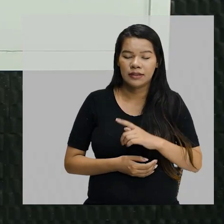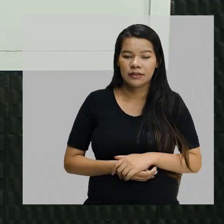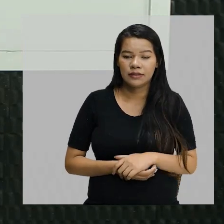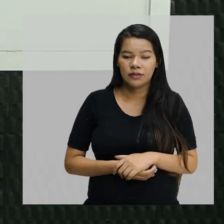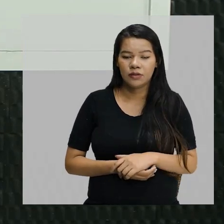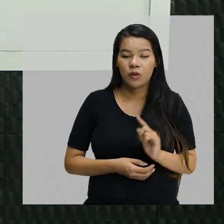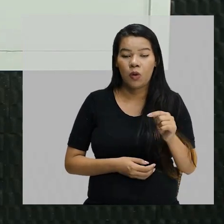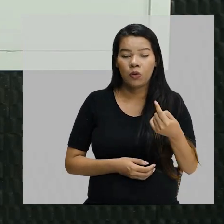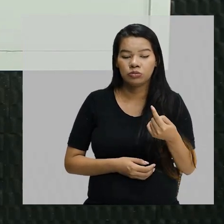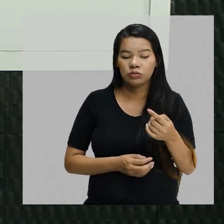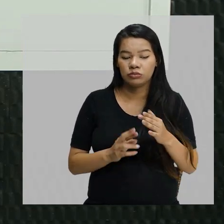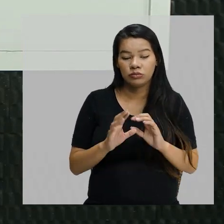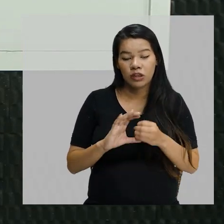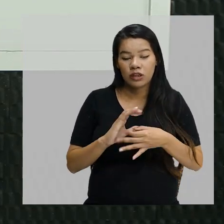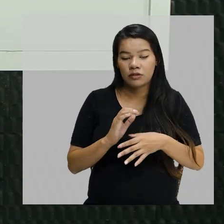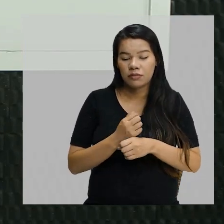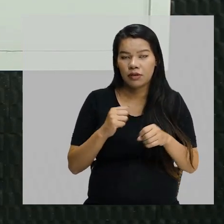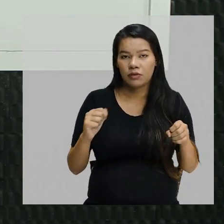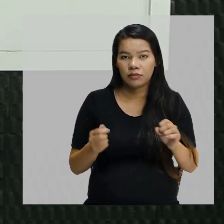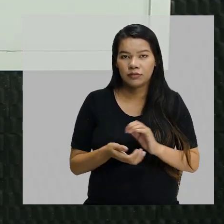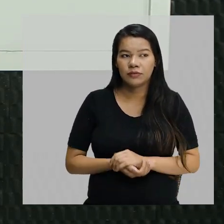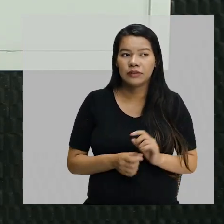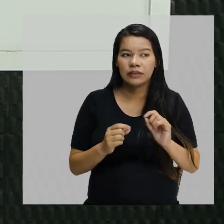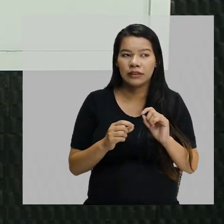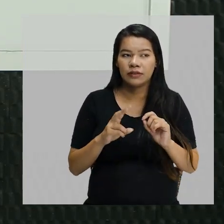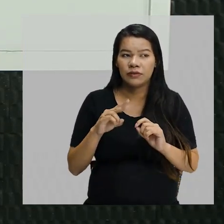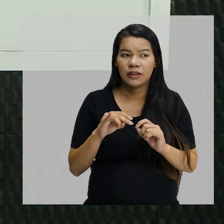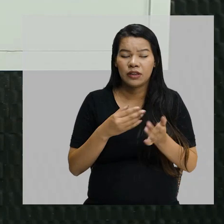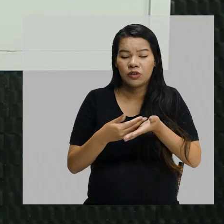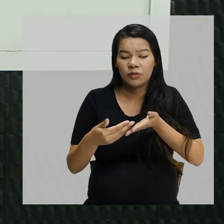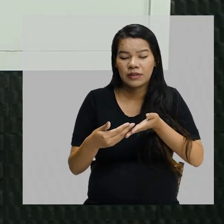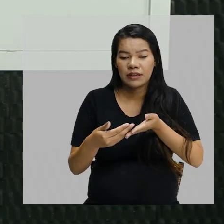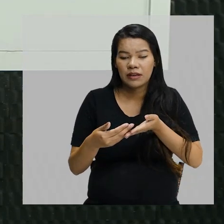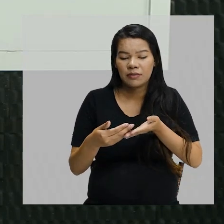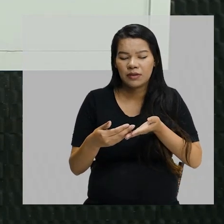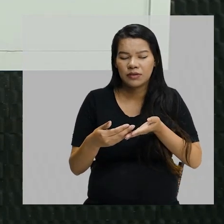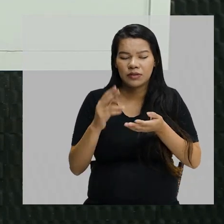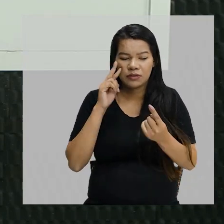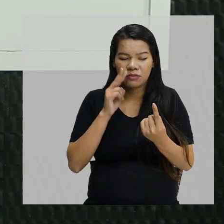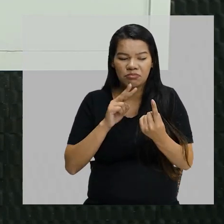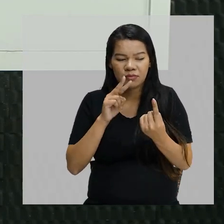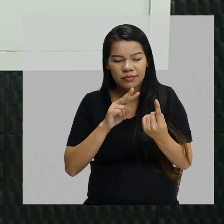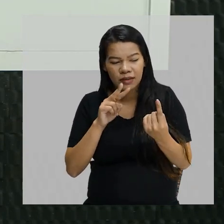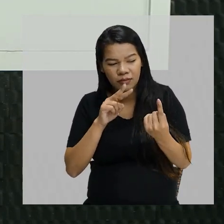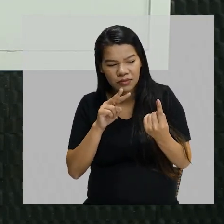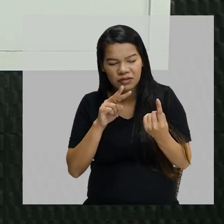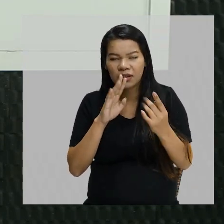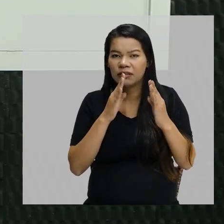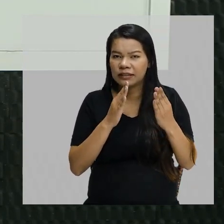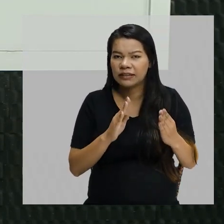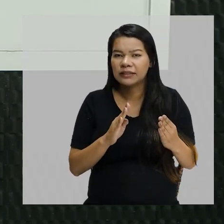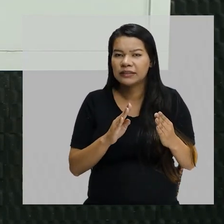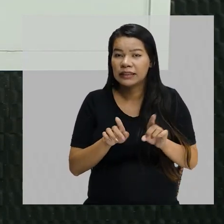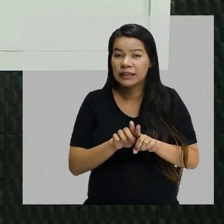um critério maior por exemplo que justamente vai a partir da observação certo do processo